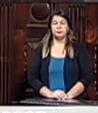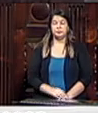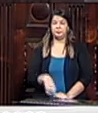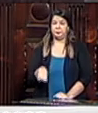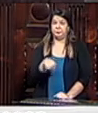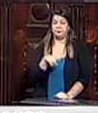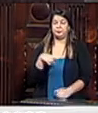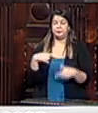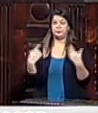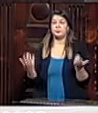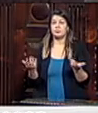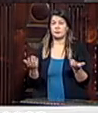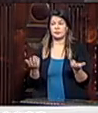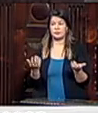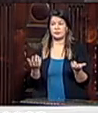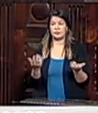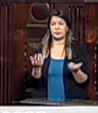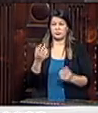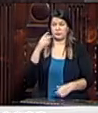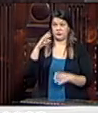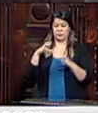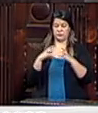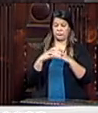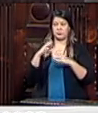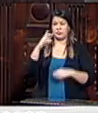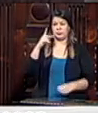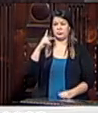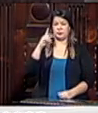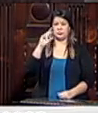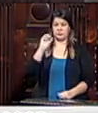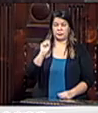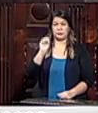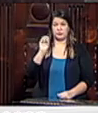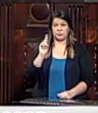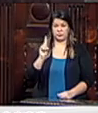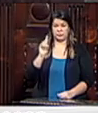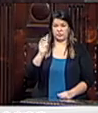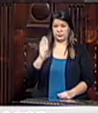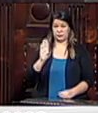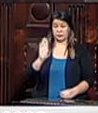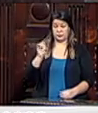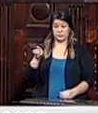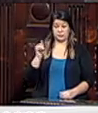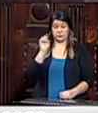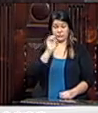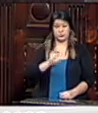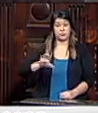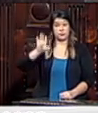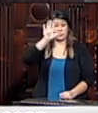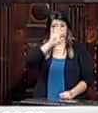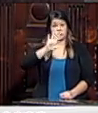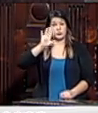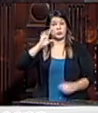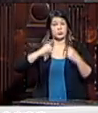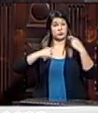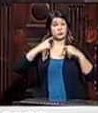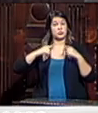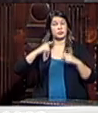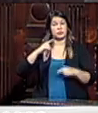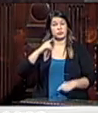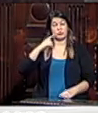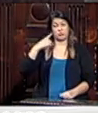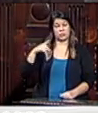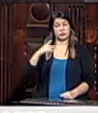Quando o PSDB nacional discutia ir para o governo